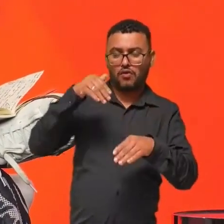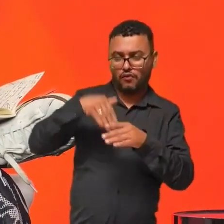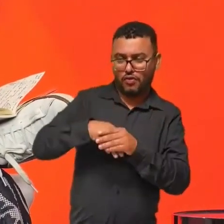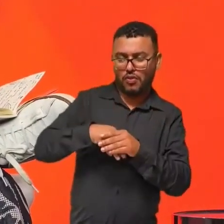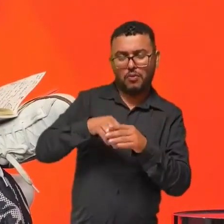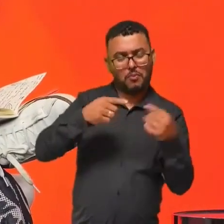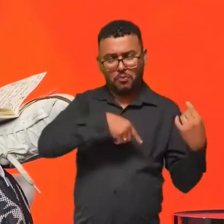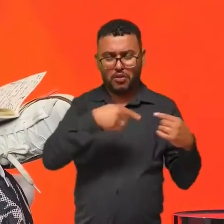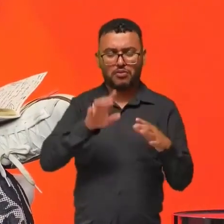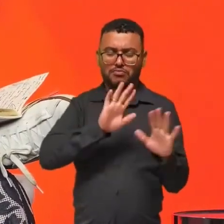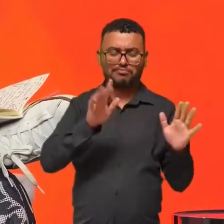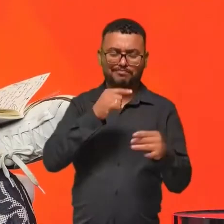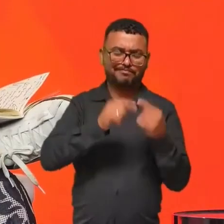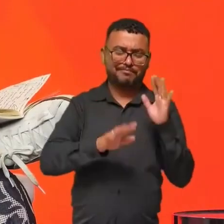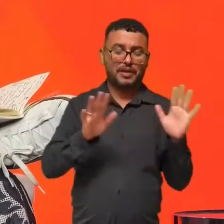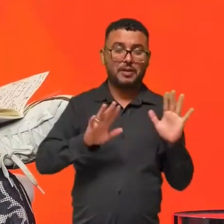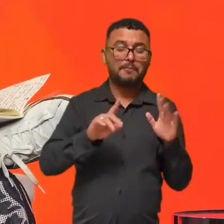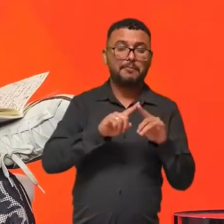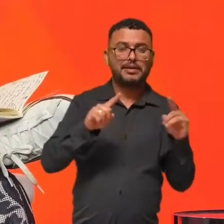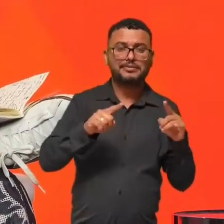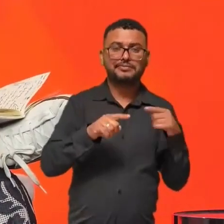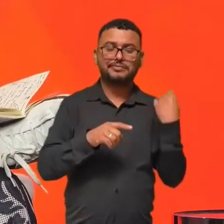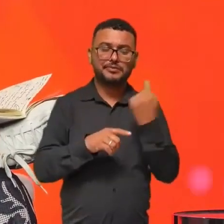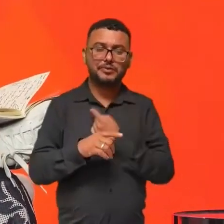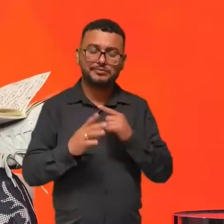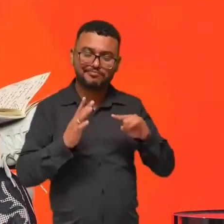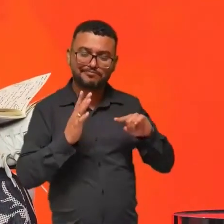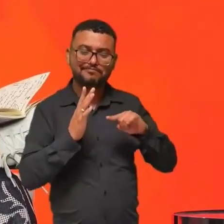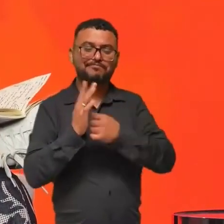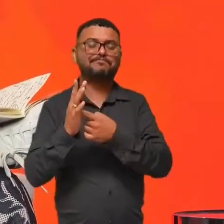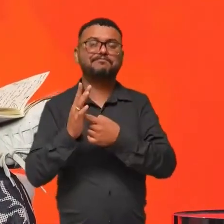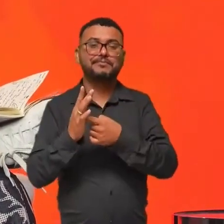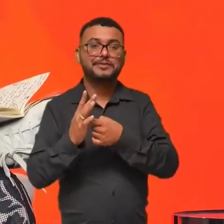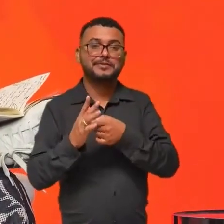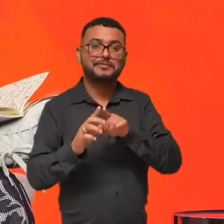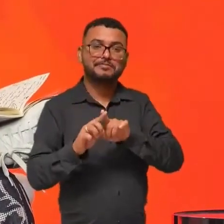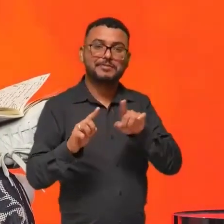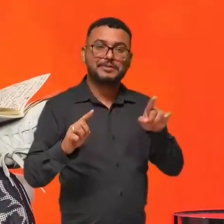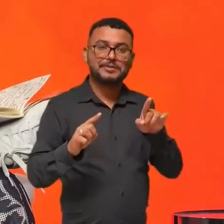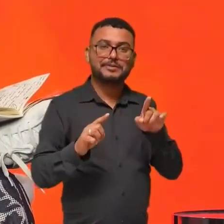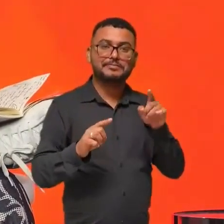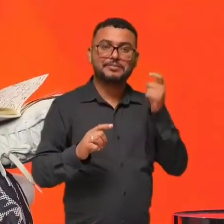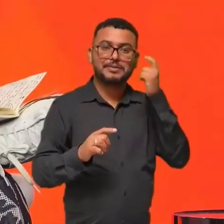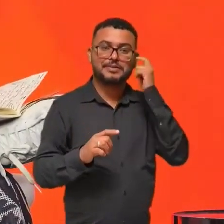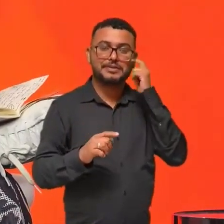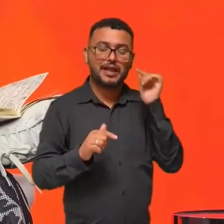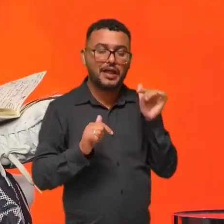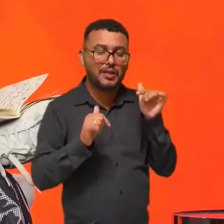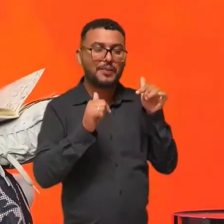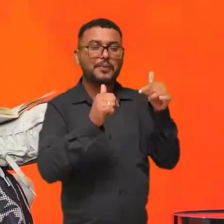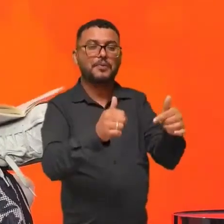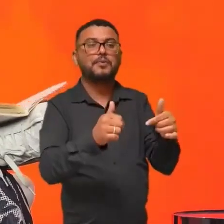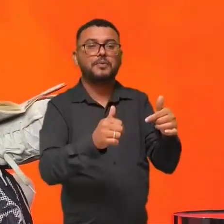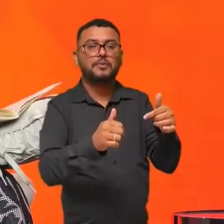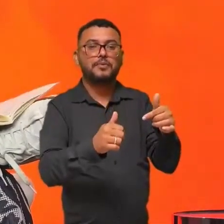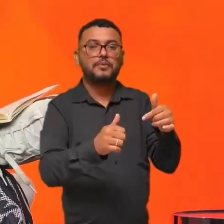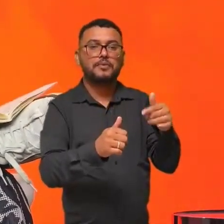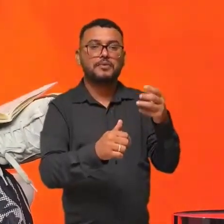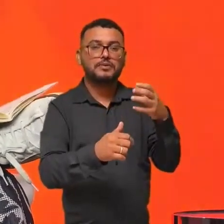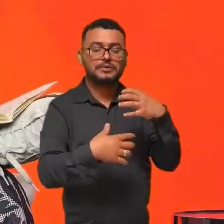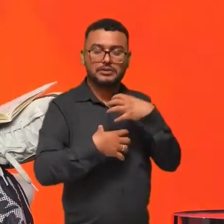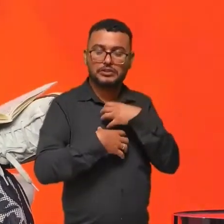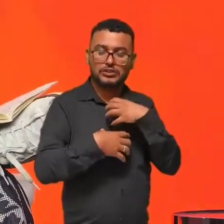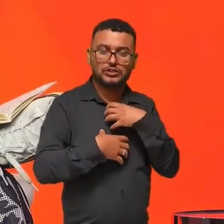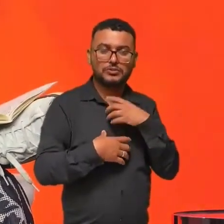isso, a gente fica com a chance muito pequena de disputar os sentidos de projeto que a gente está